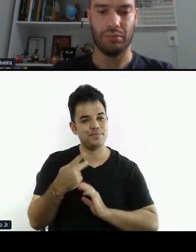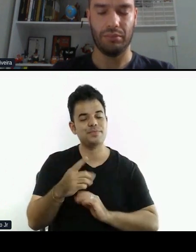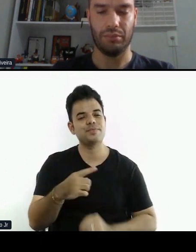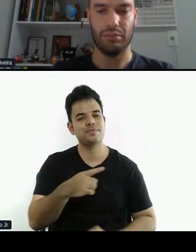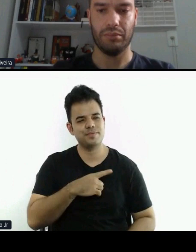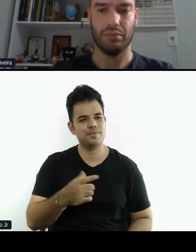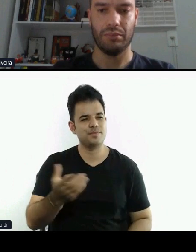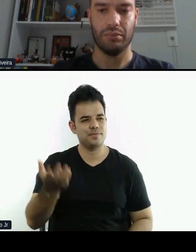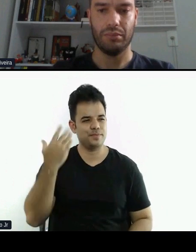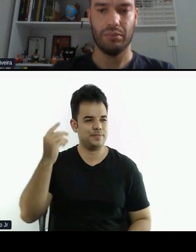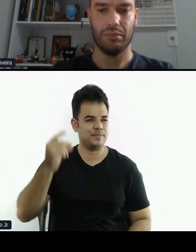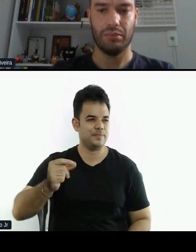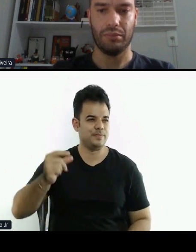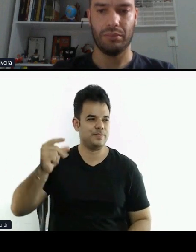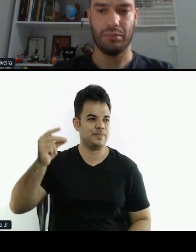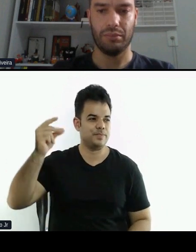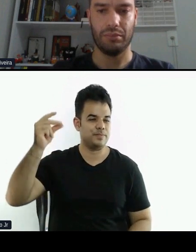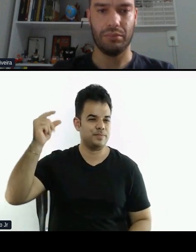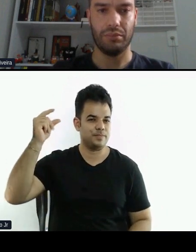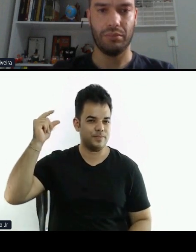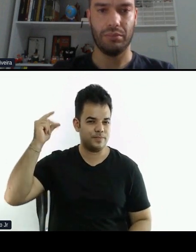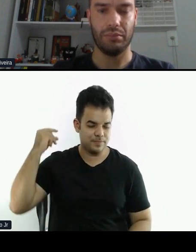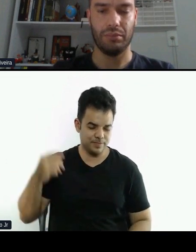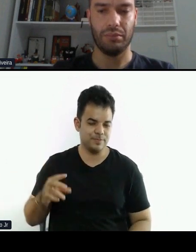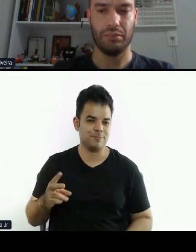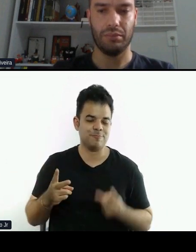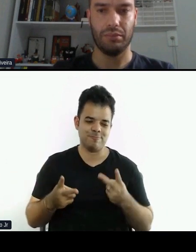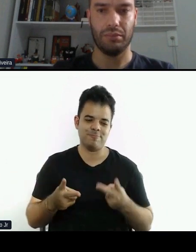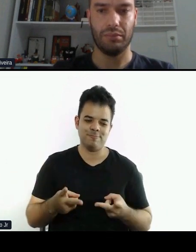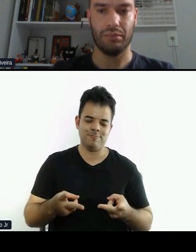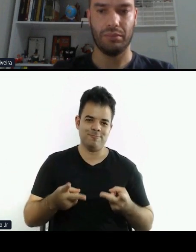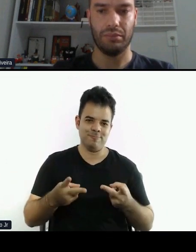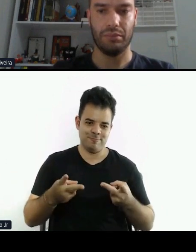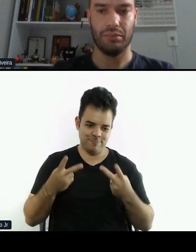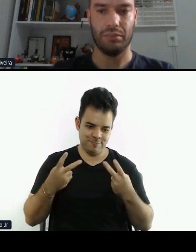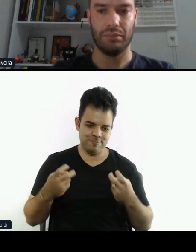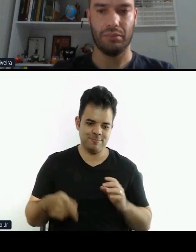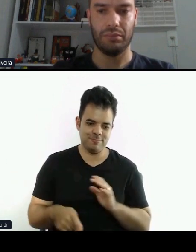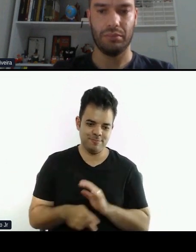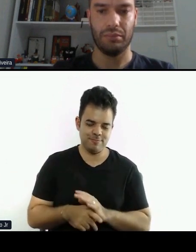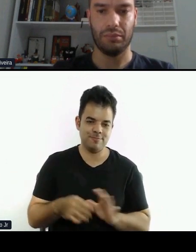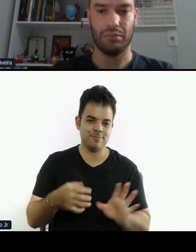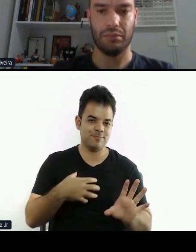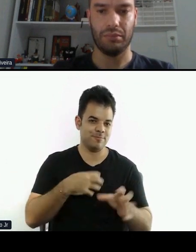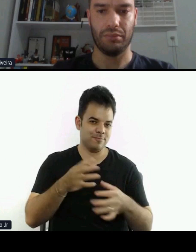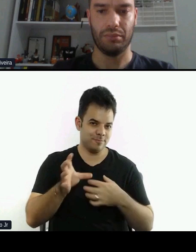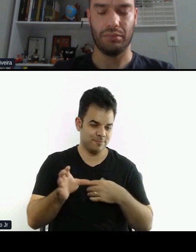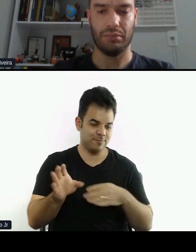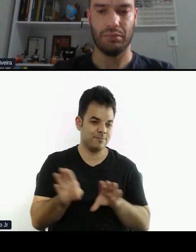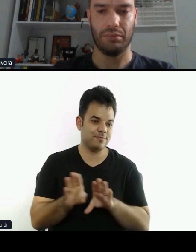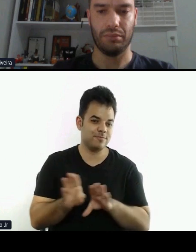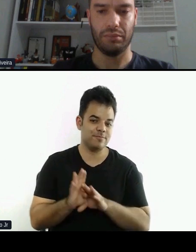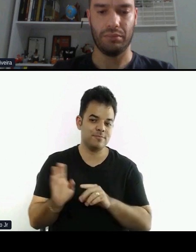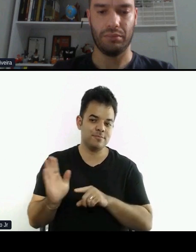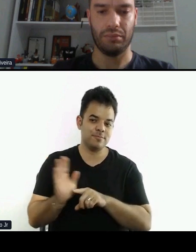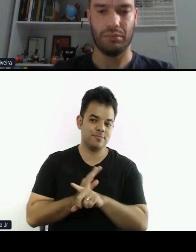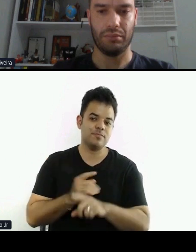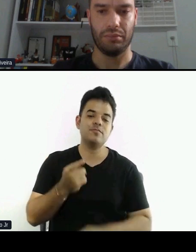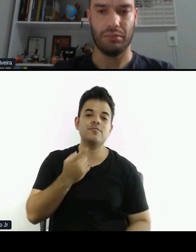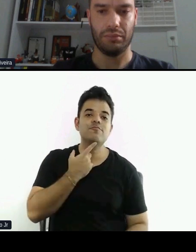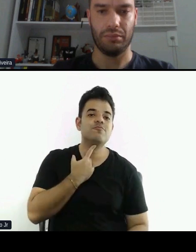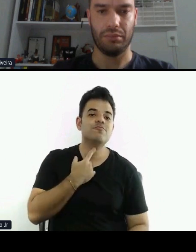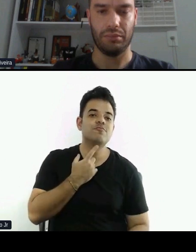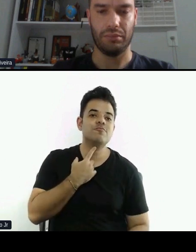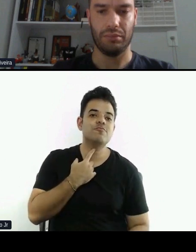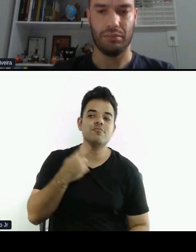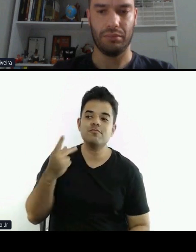muito tempo atrás, e que eu só percebi realmente que não era só a questão da empatia, mas perguntar para o outro o que é que ele quer. É a questão de